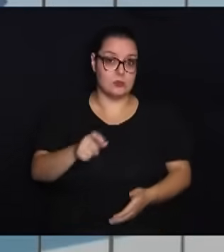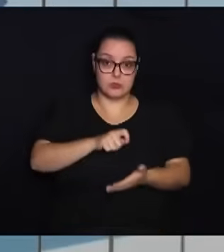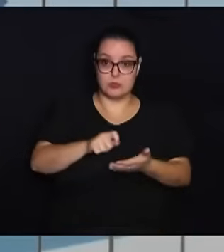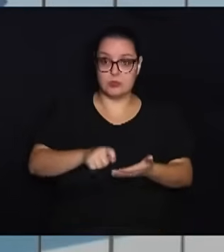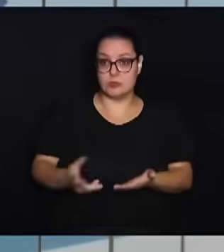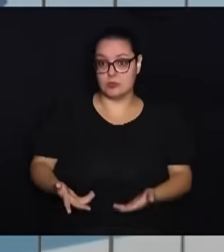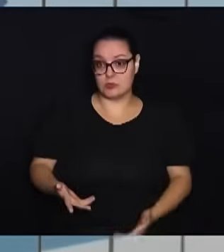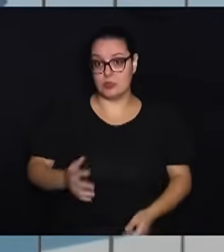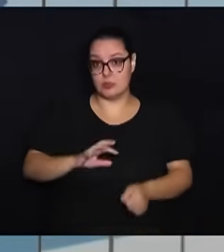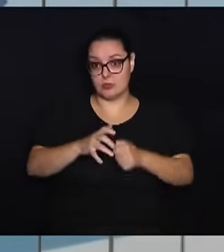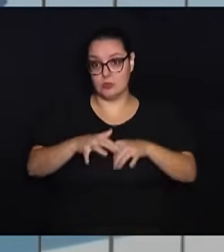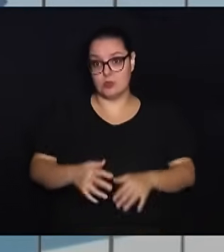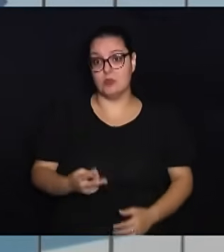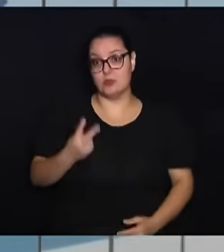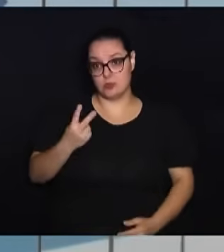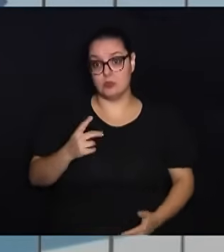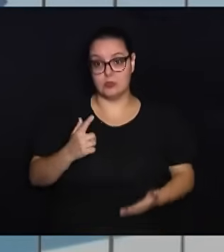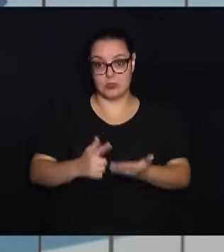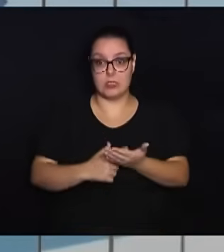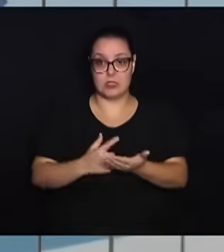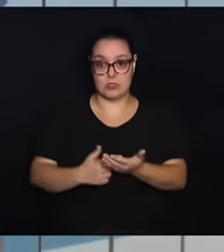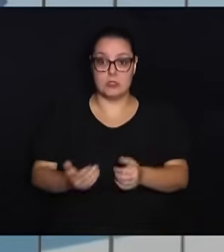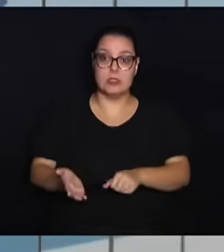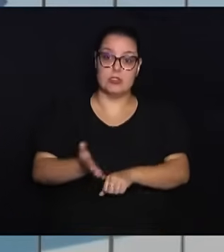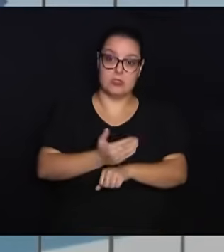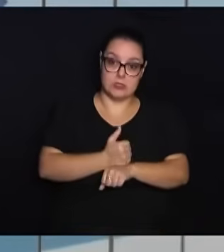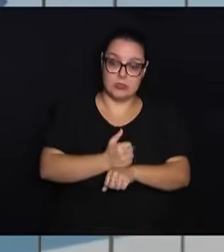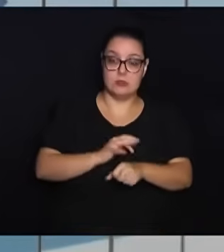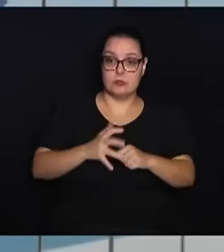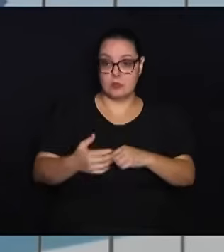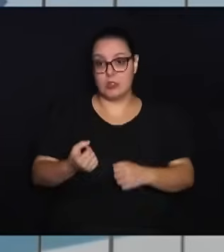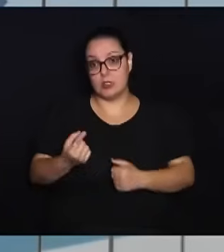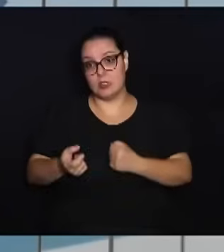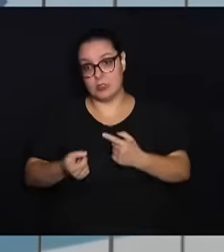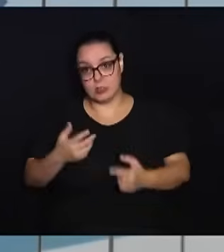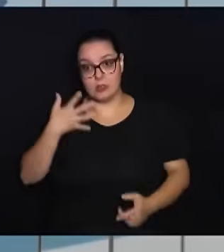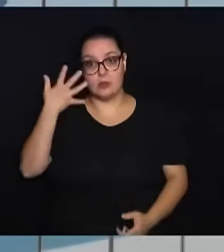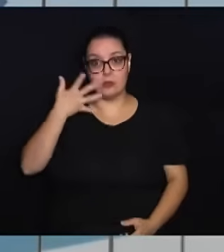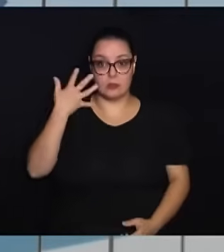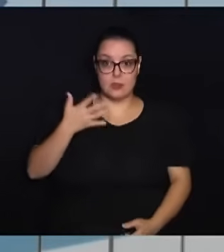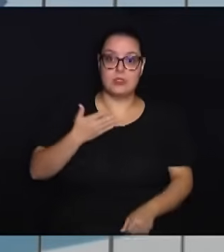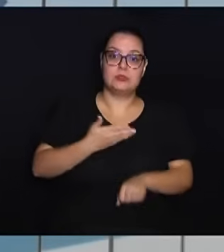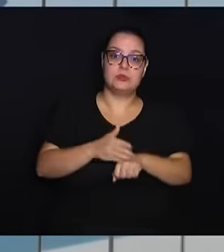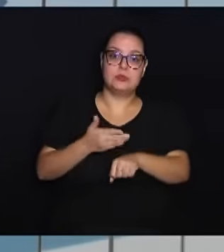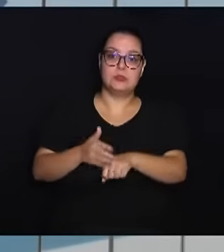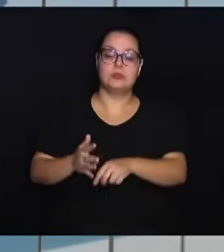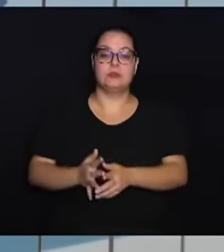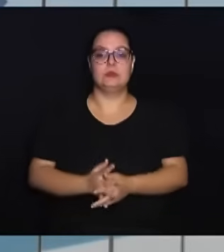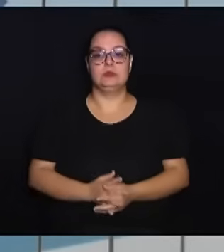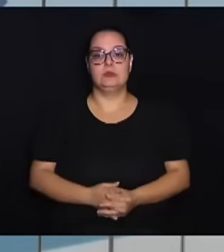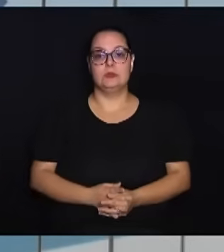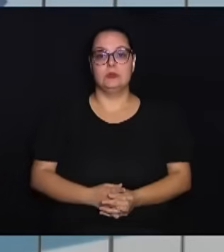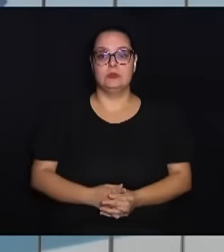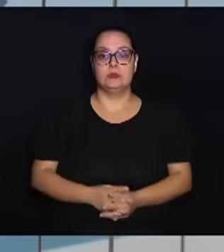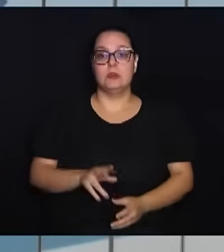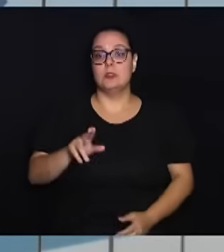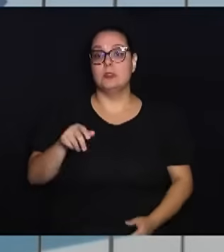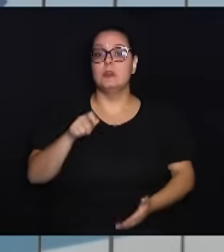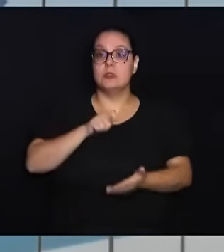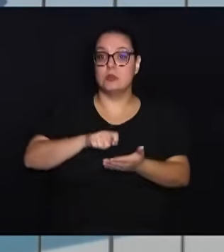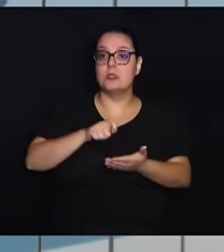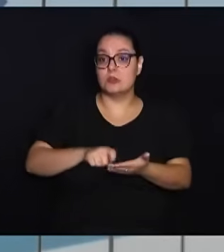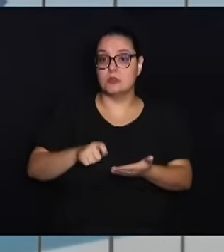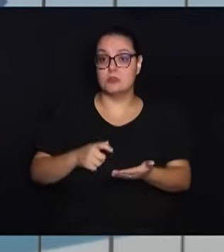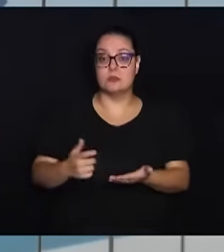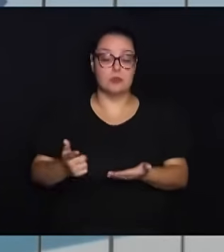durante a pandemia eu escrevi 2. Antes da pandemia eu já dava algumas palestras, treinamentos, mas eu nunca tinha escrito um livro.